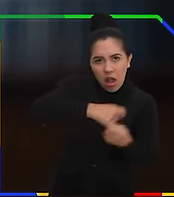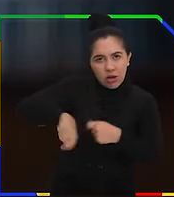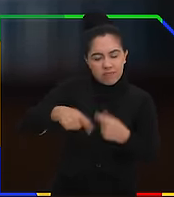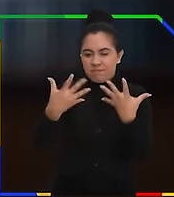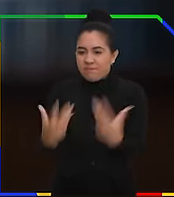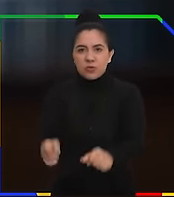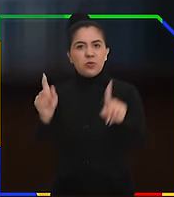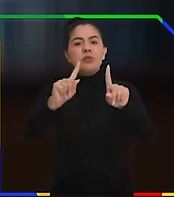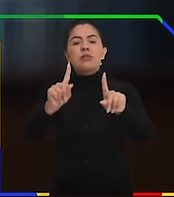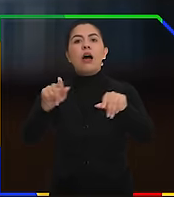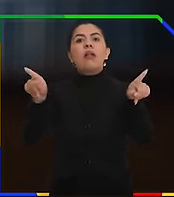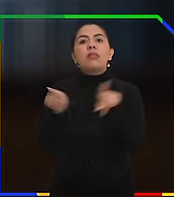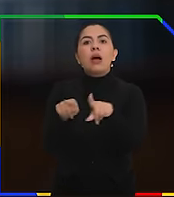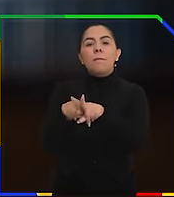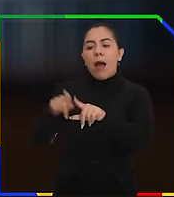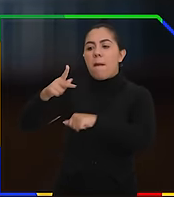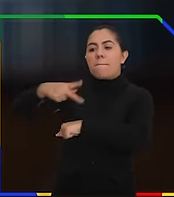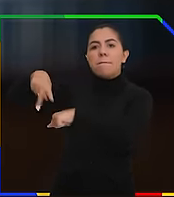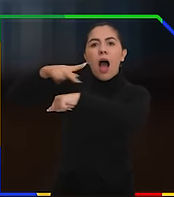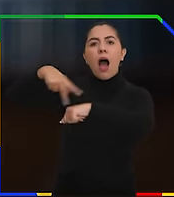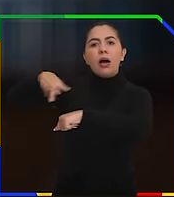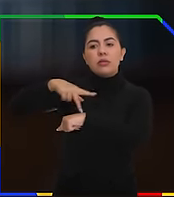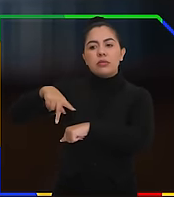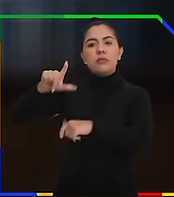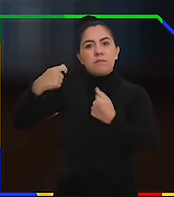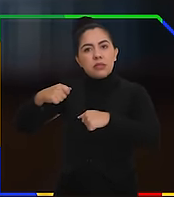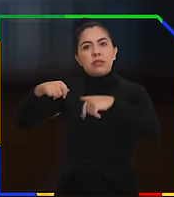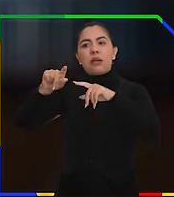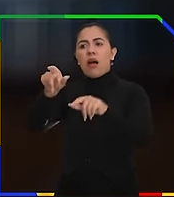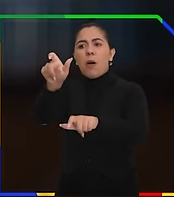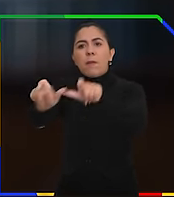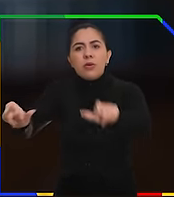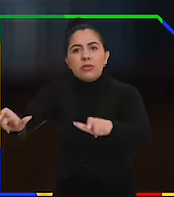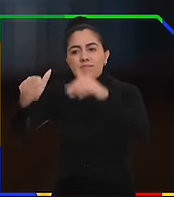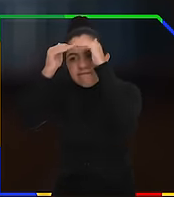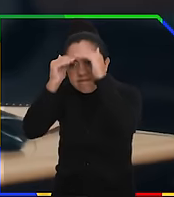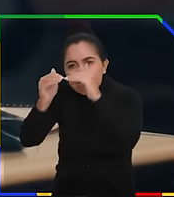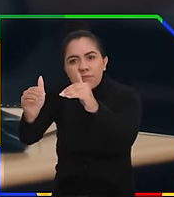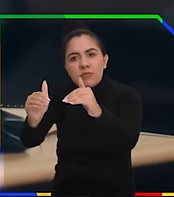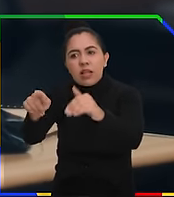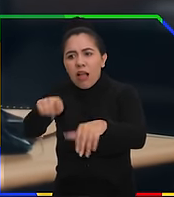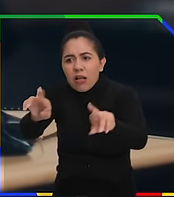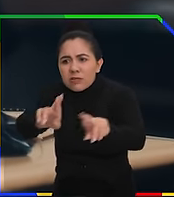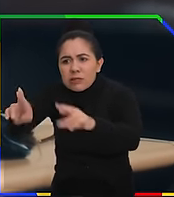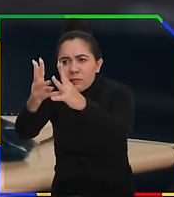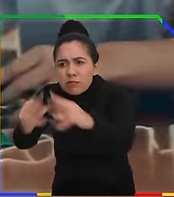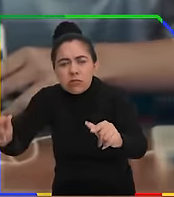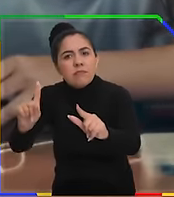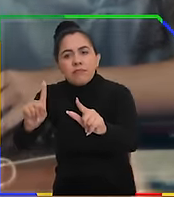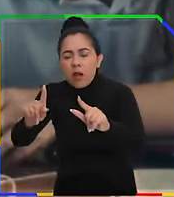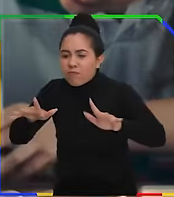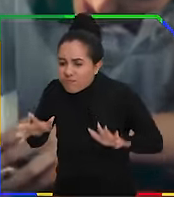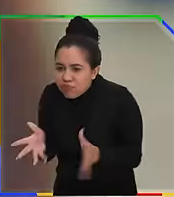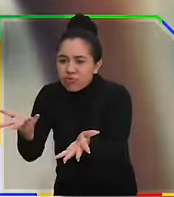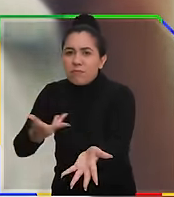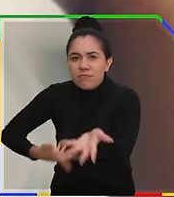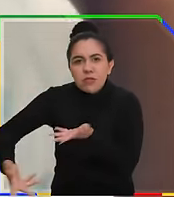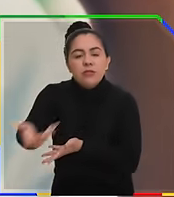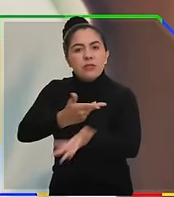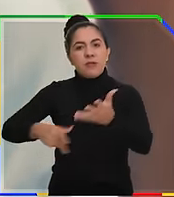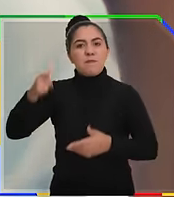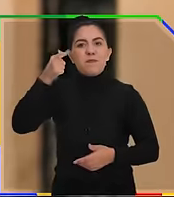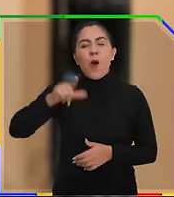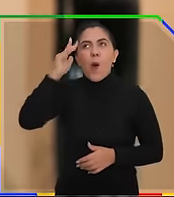à venda. Nenhum país do mundo é de fato independente quando o seu povo perde a esperança. Por isso, comemoramos a volta